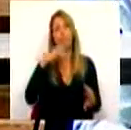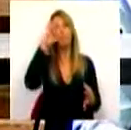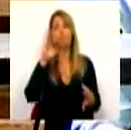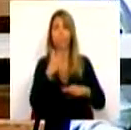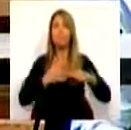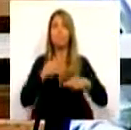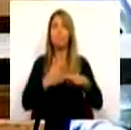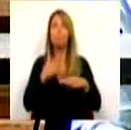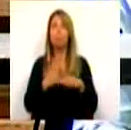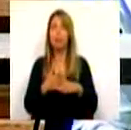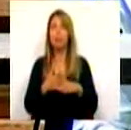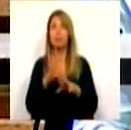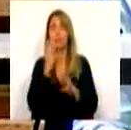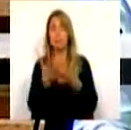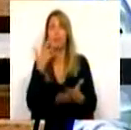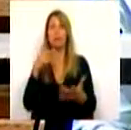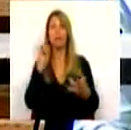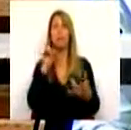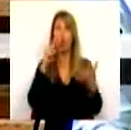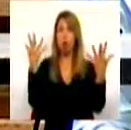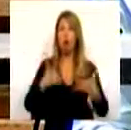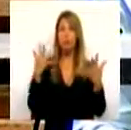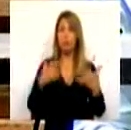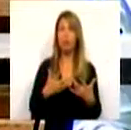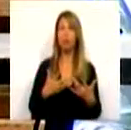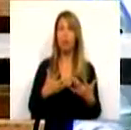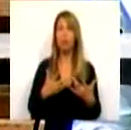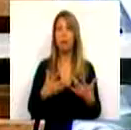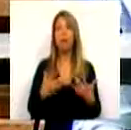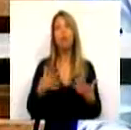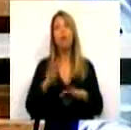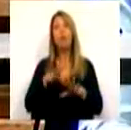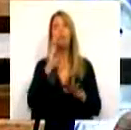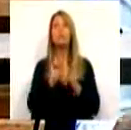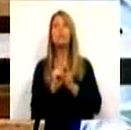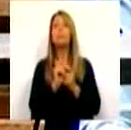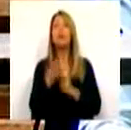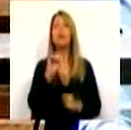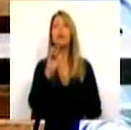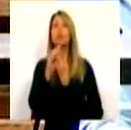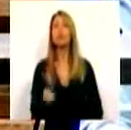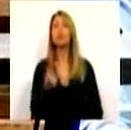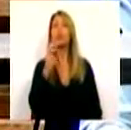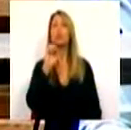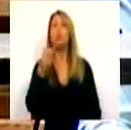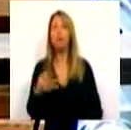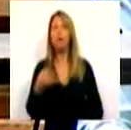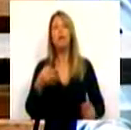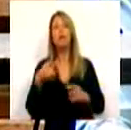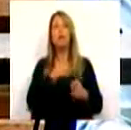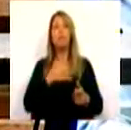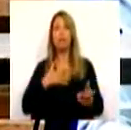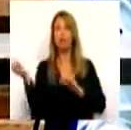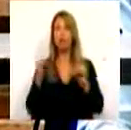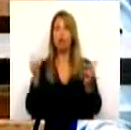expressiva desse mesmo aumento do valor orçamental tem a ver com a necessidade de pagar os swaps das empresas de transporte de Lisboa e Porto.